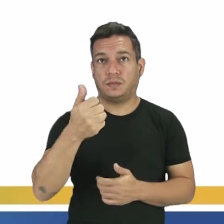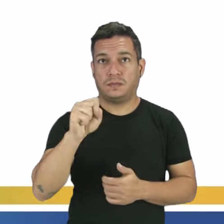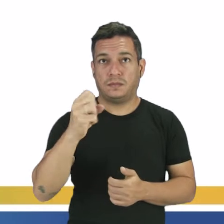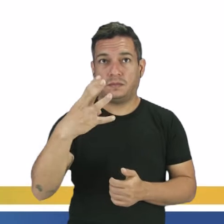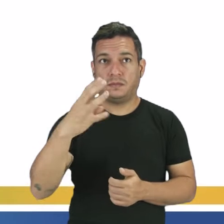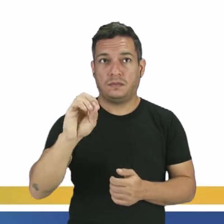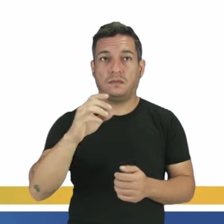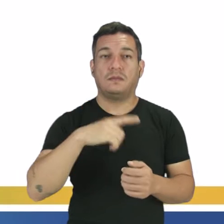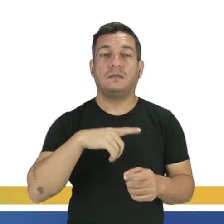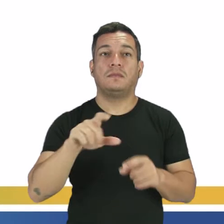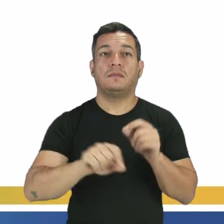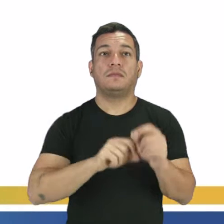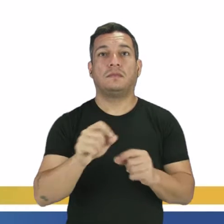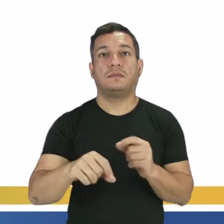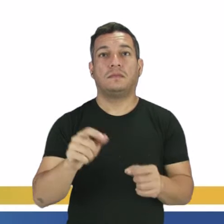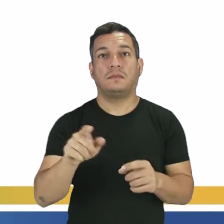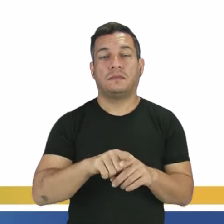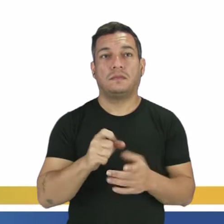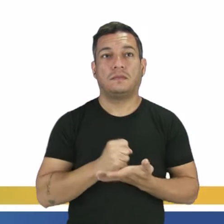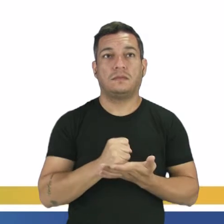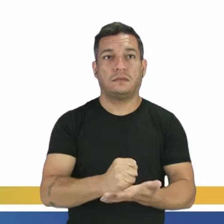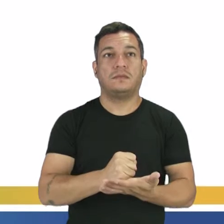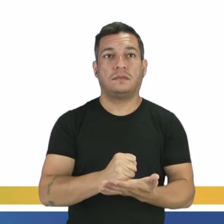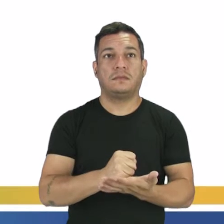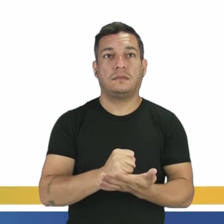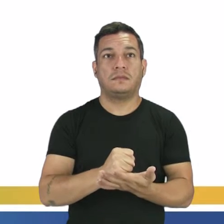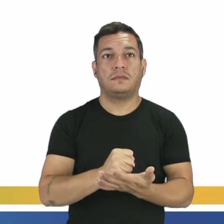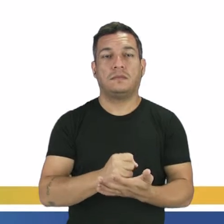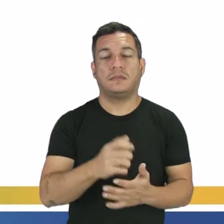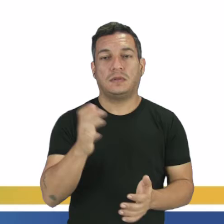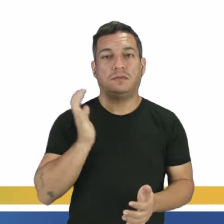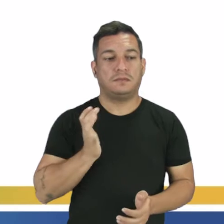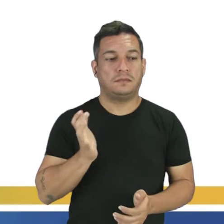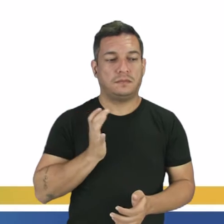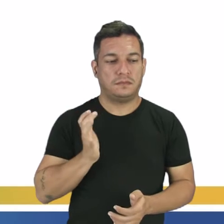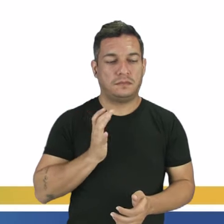1848 e ele teve um grande apoio da alta burguesia.